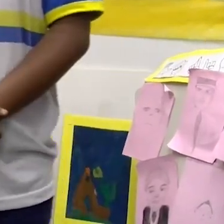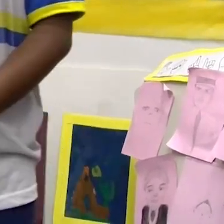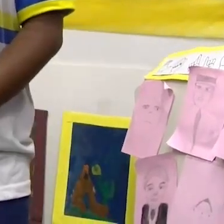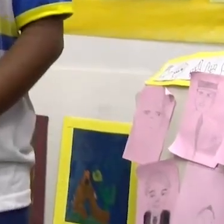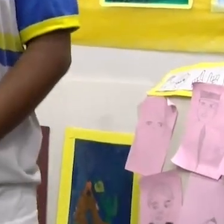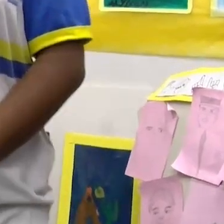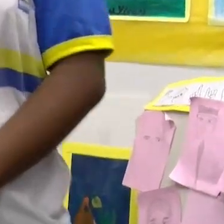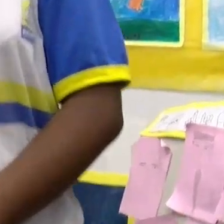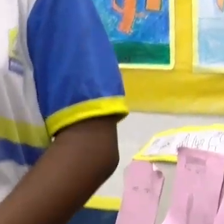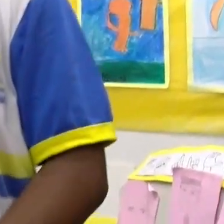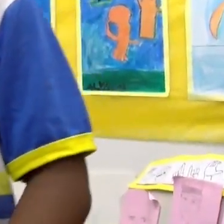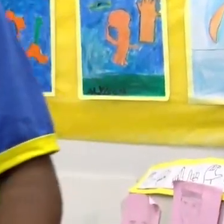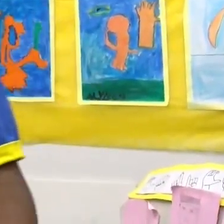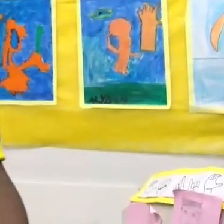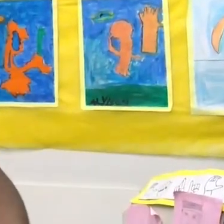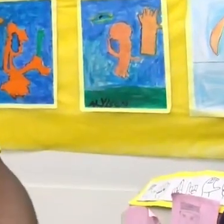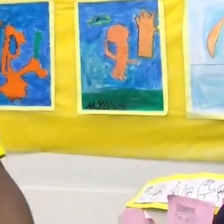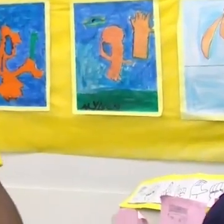Di Cavalcanti.